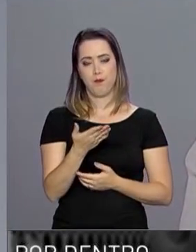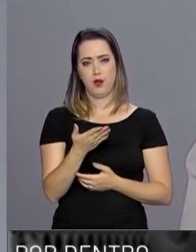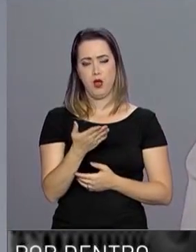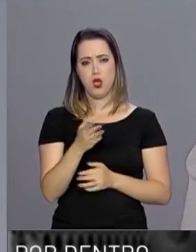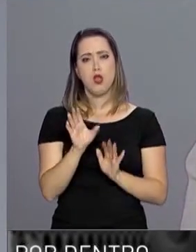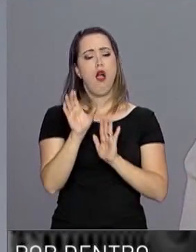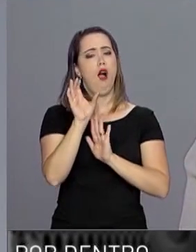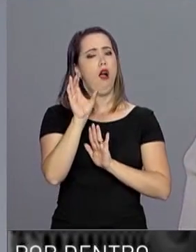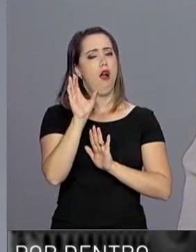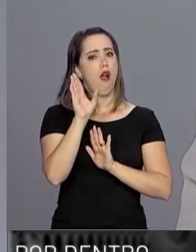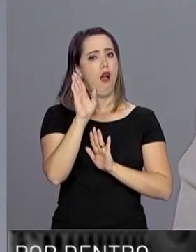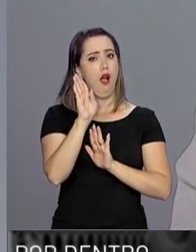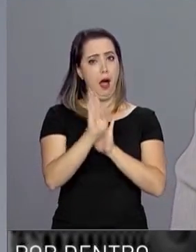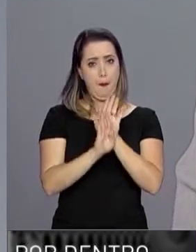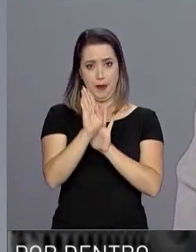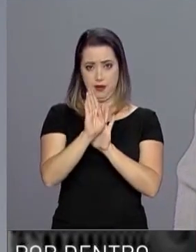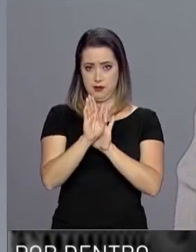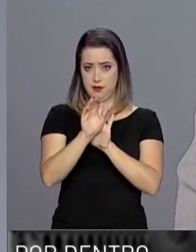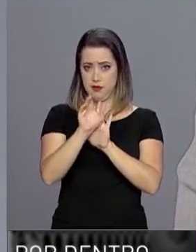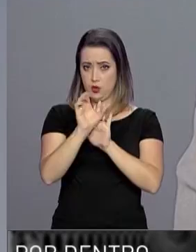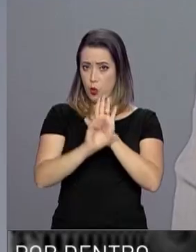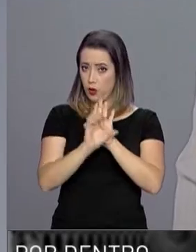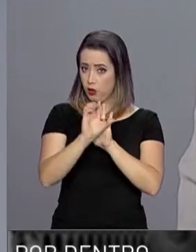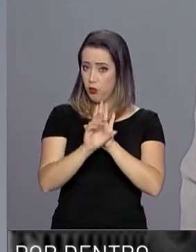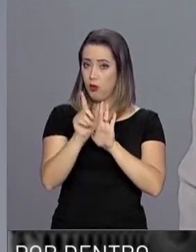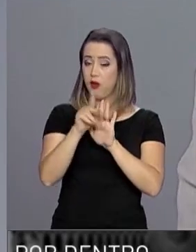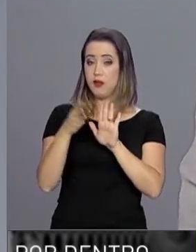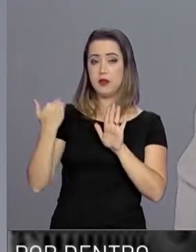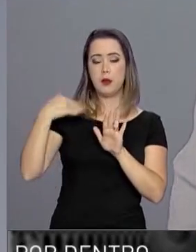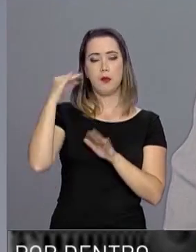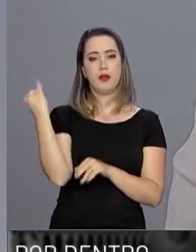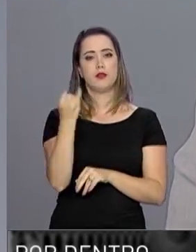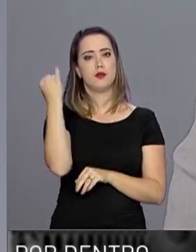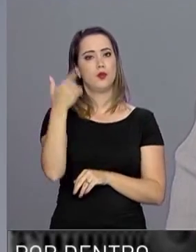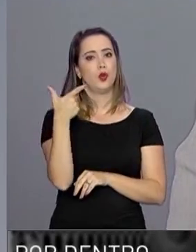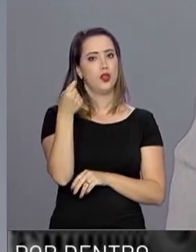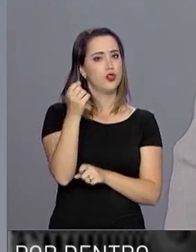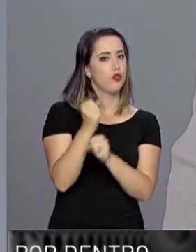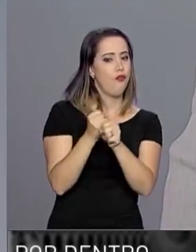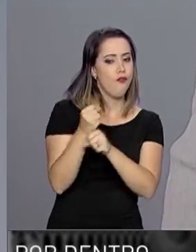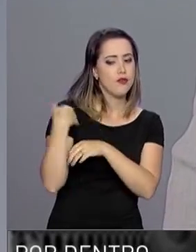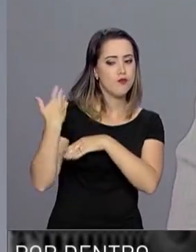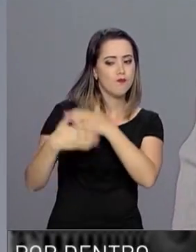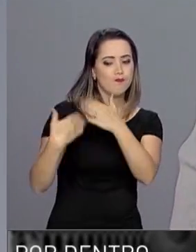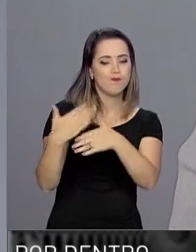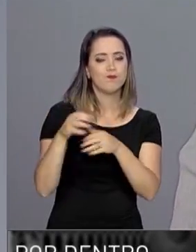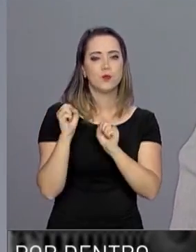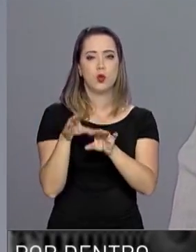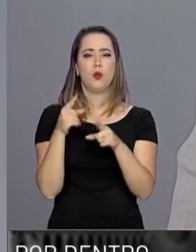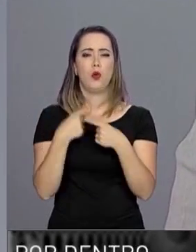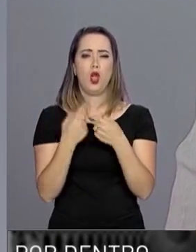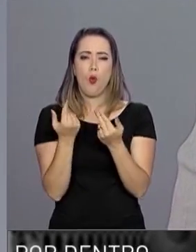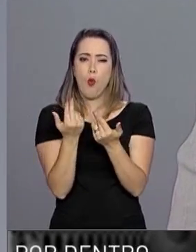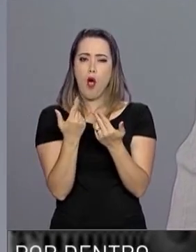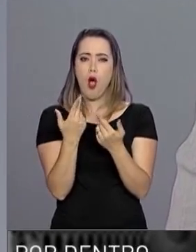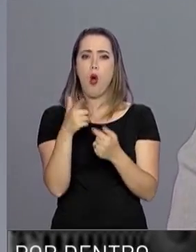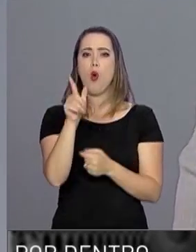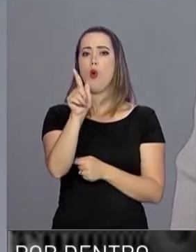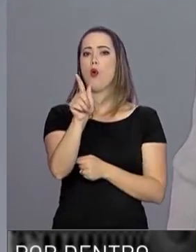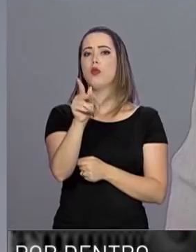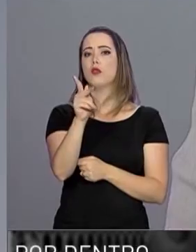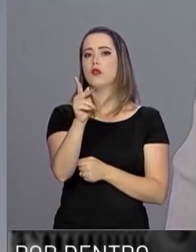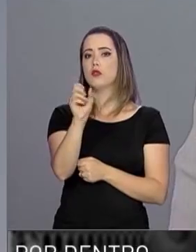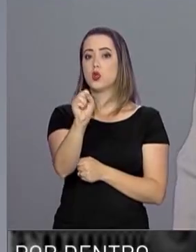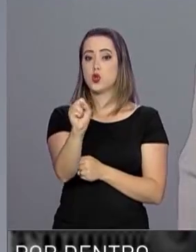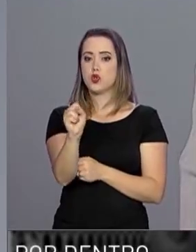mais importante dos últimos 20 anos da educação. Ela é fundamental porque ela é como um GPS, né? para o